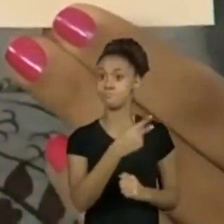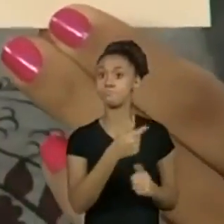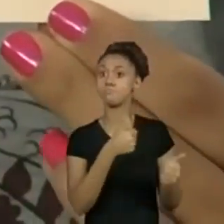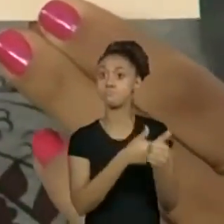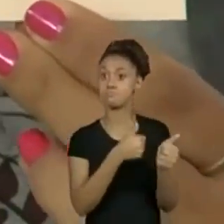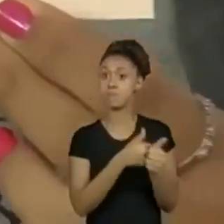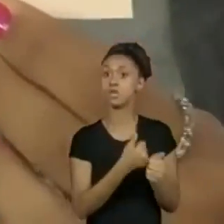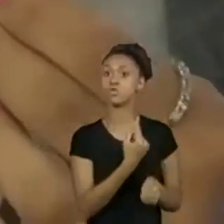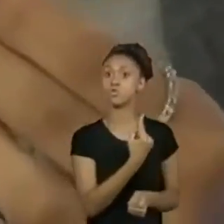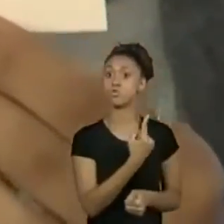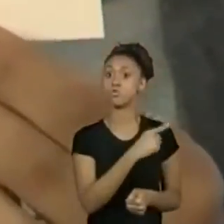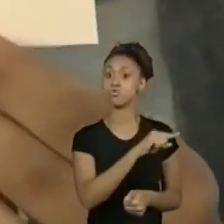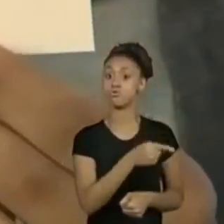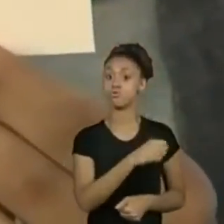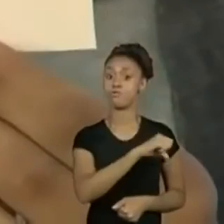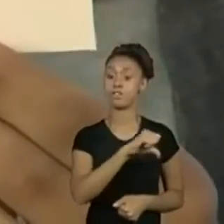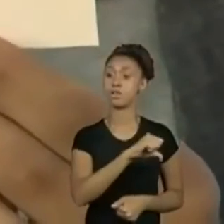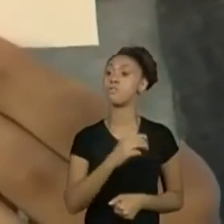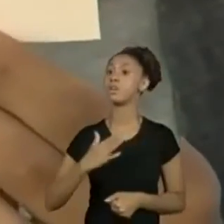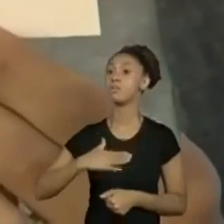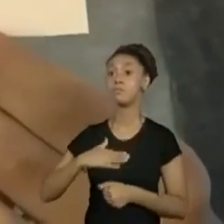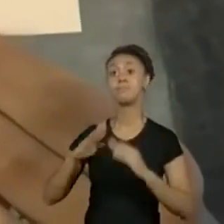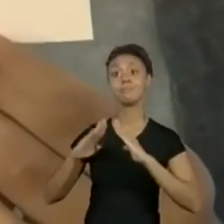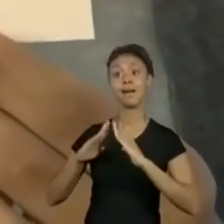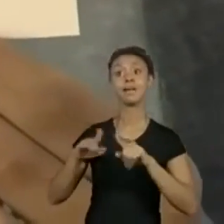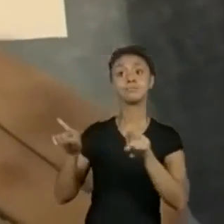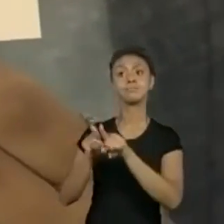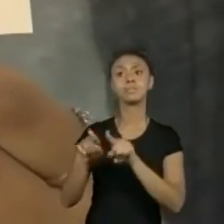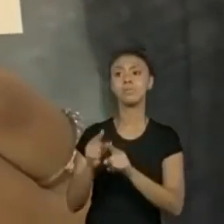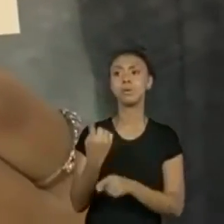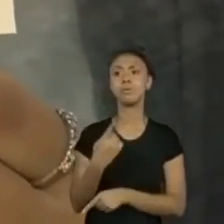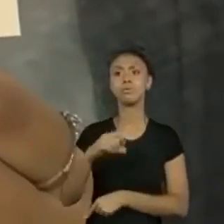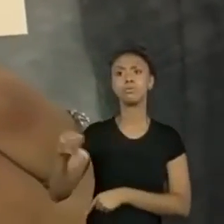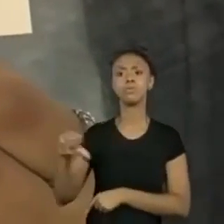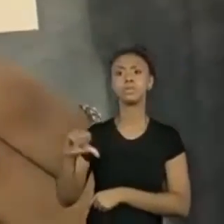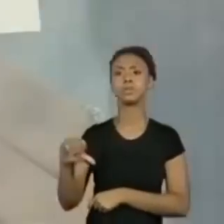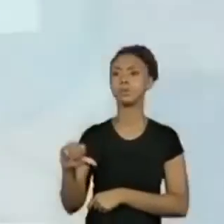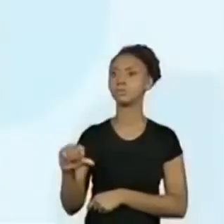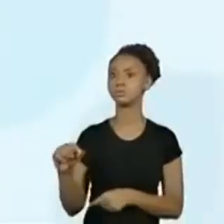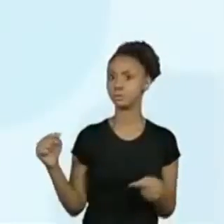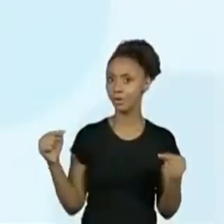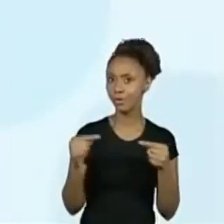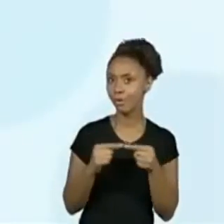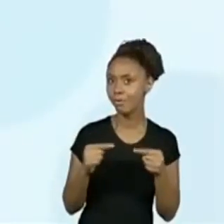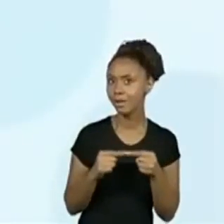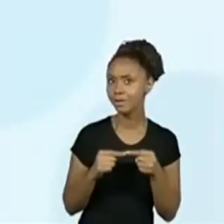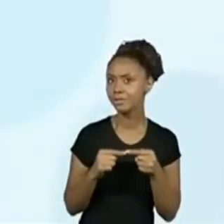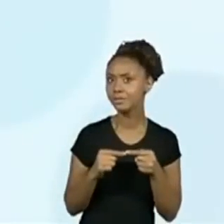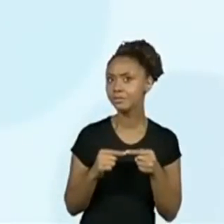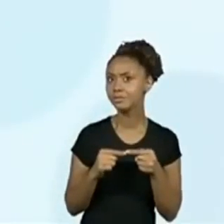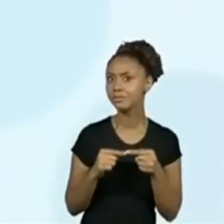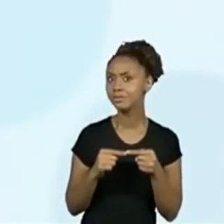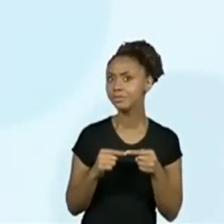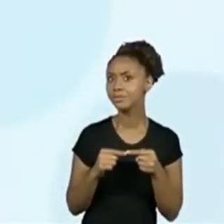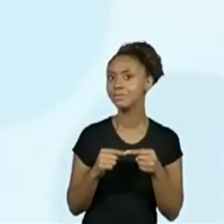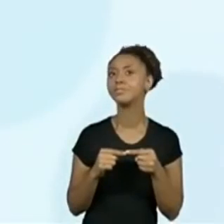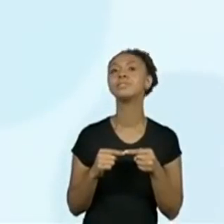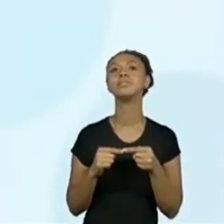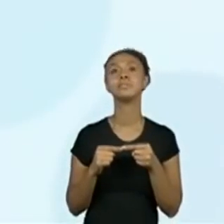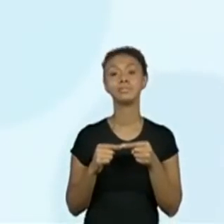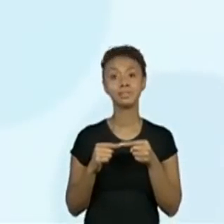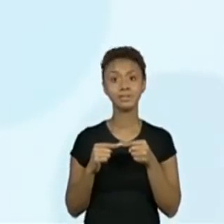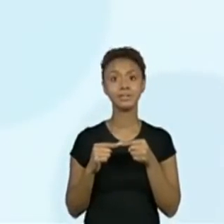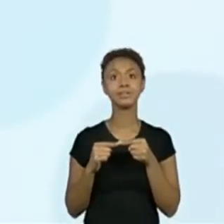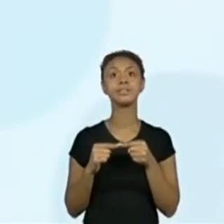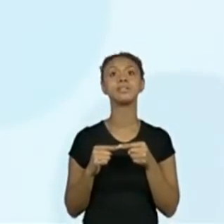R$ 1,99, perto da minha casa estava R$ 1,99. Será que esses muito valores bom. São equivalentes? Então,